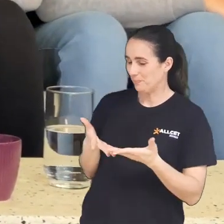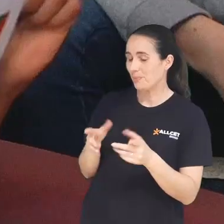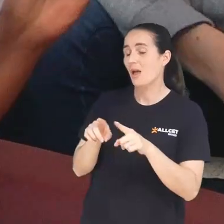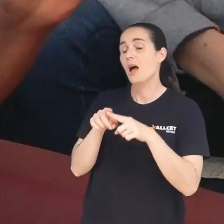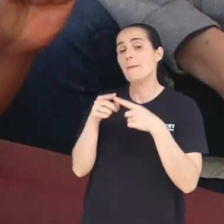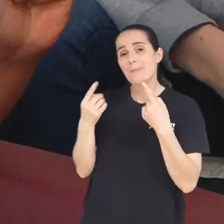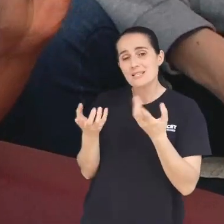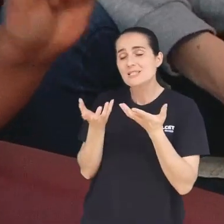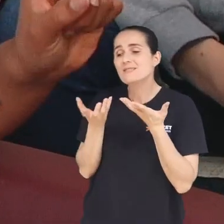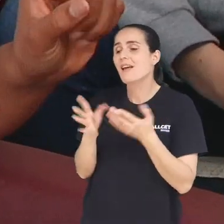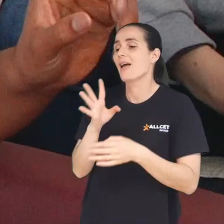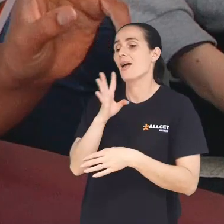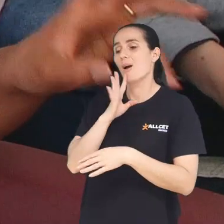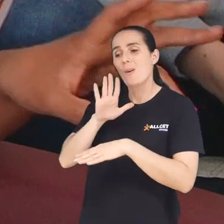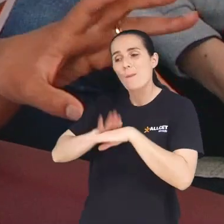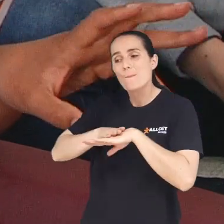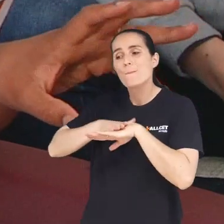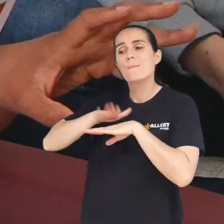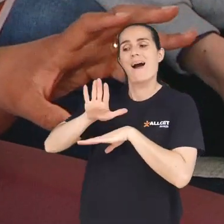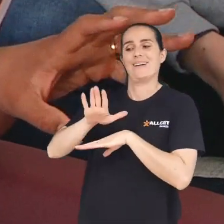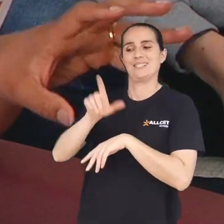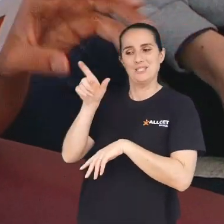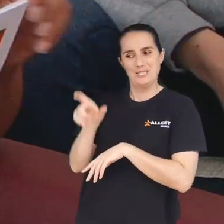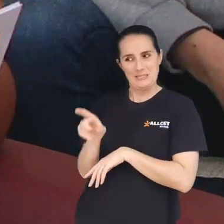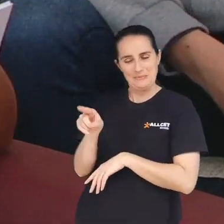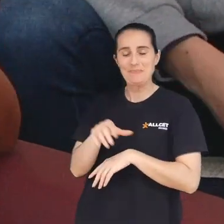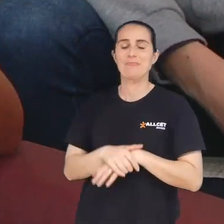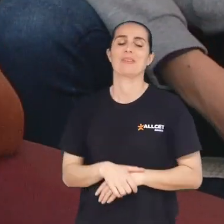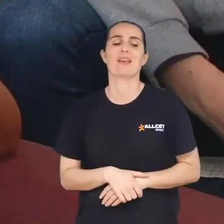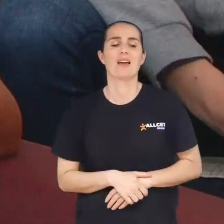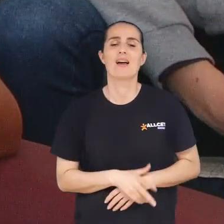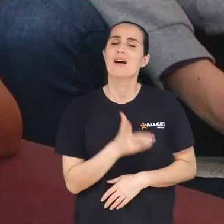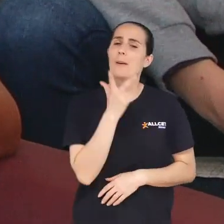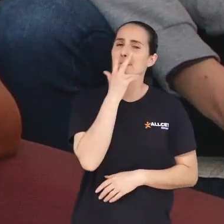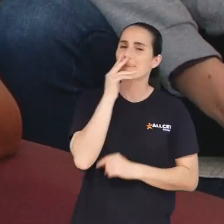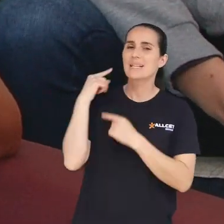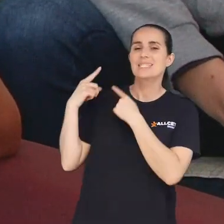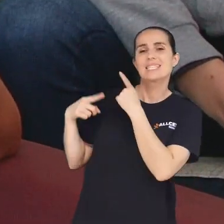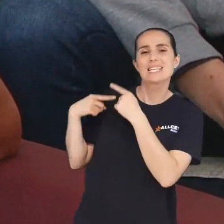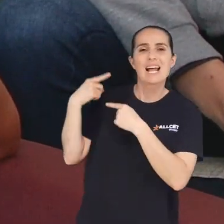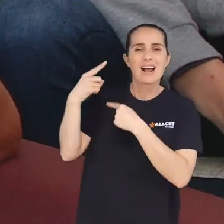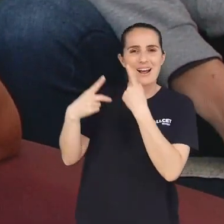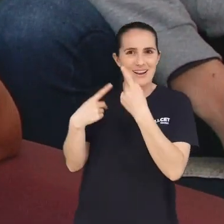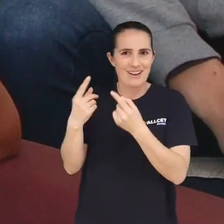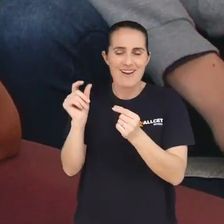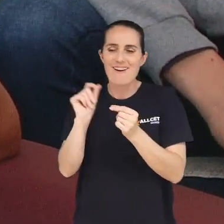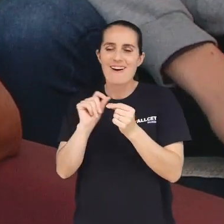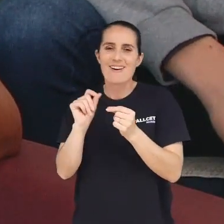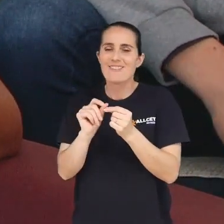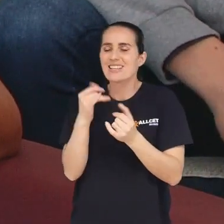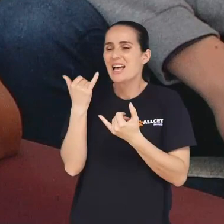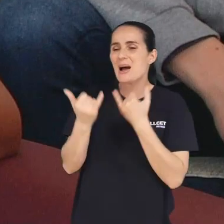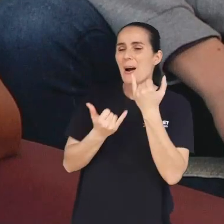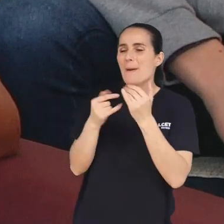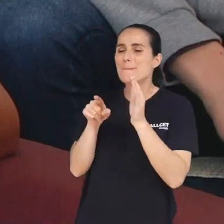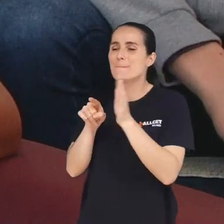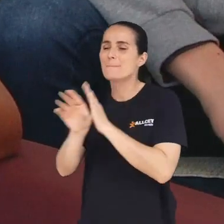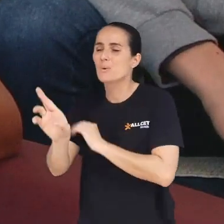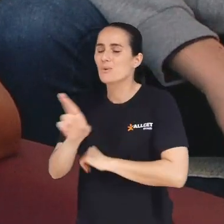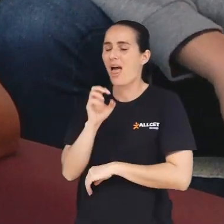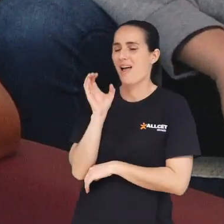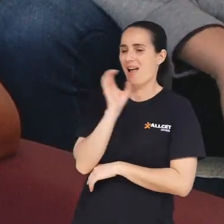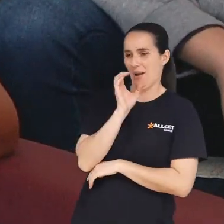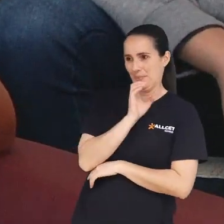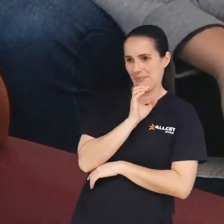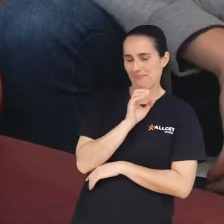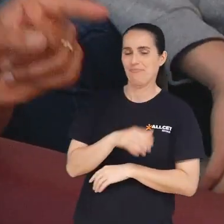mais. Já virou meio que uma tradição fazermos um bate-bola com os nossos entrevistados. Nós damos